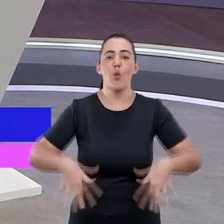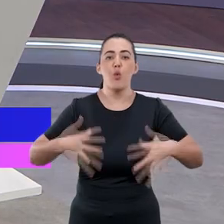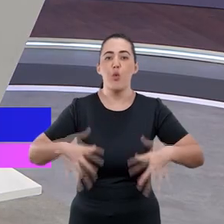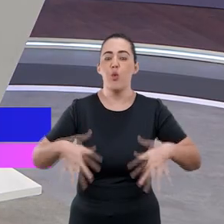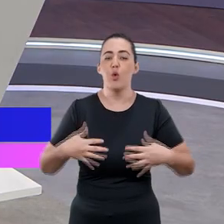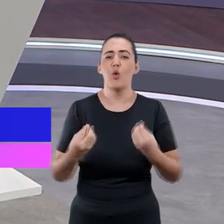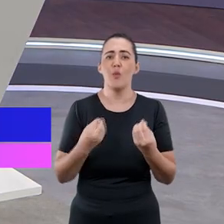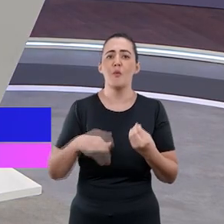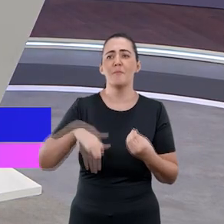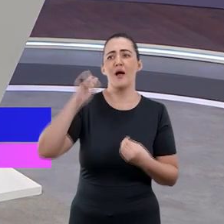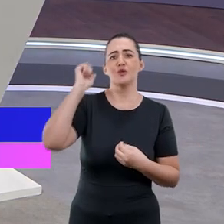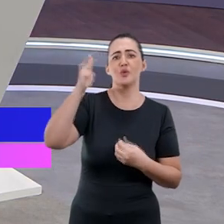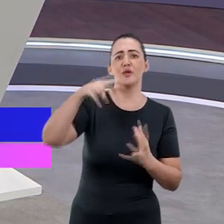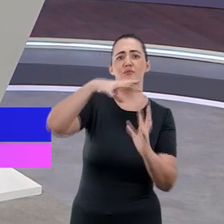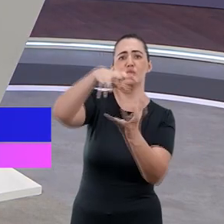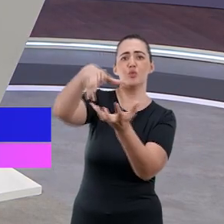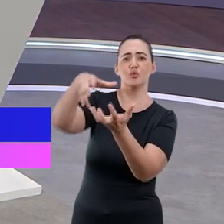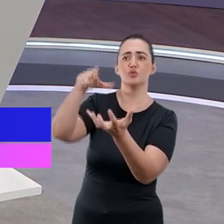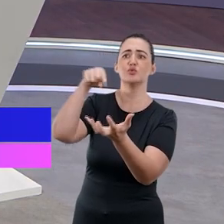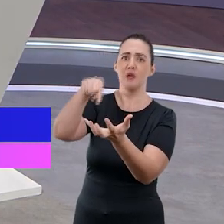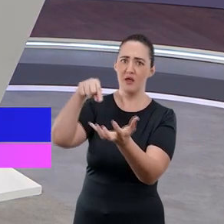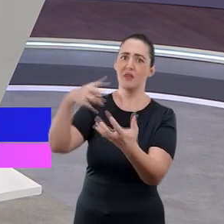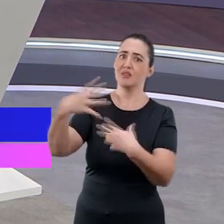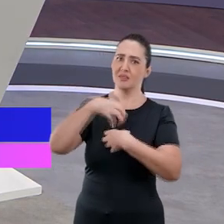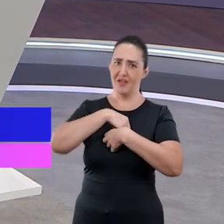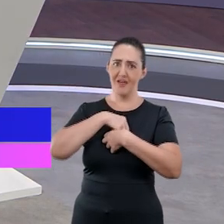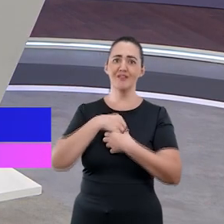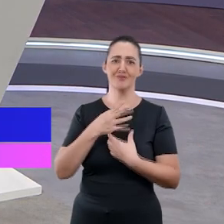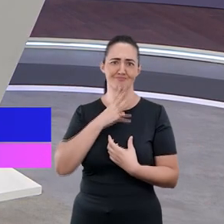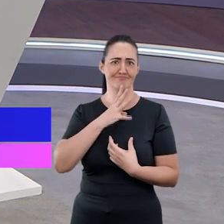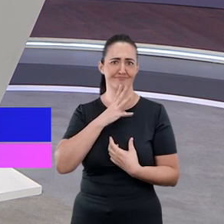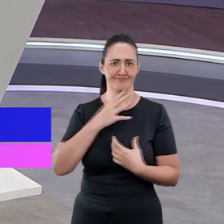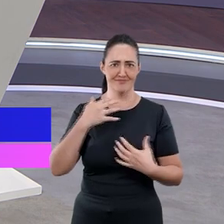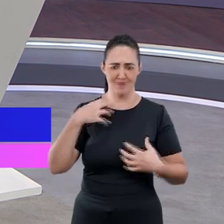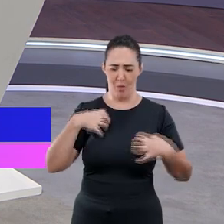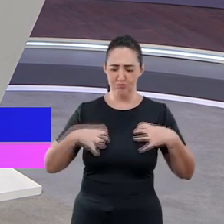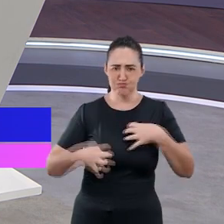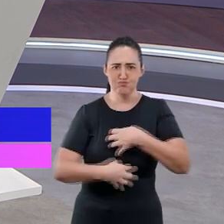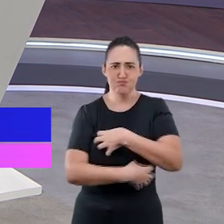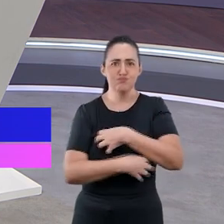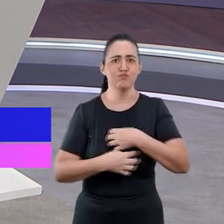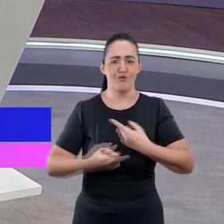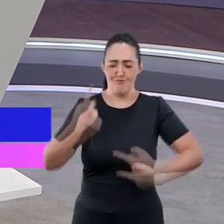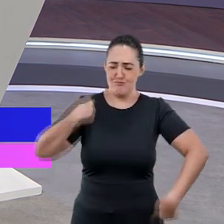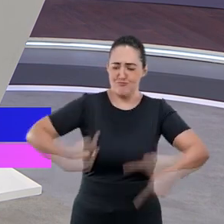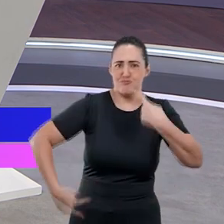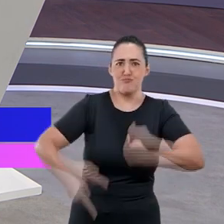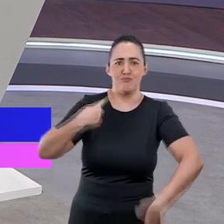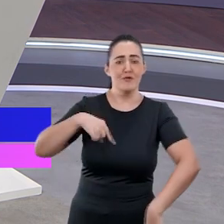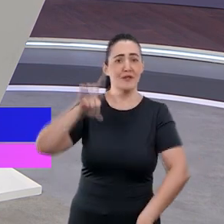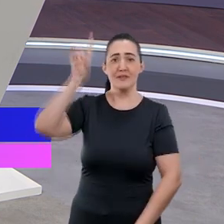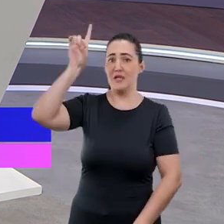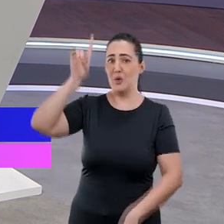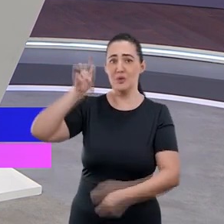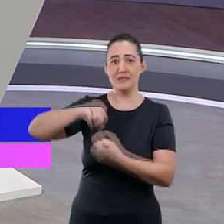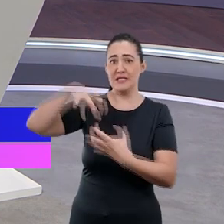esse mundo nos mostra e que é complexa. Então, Deus fez, Deus